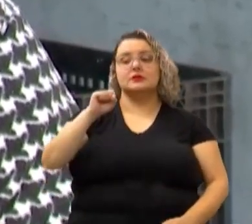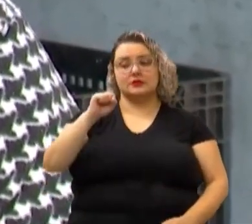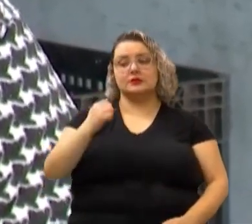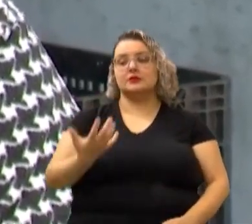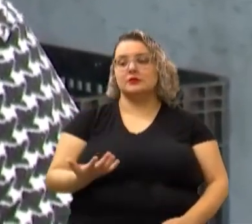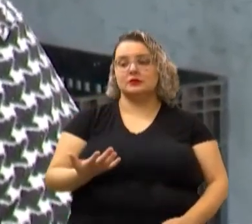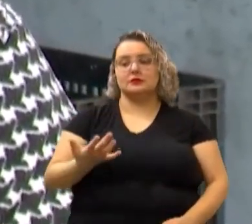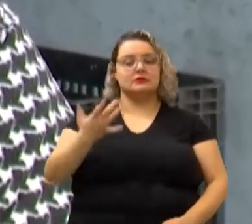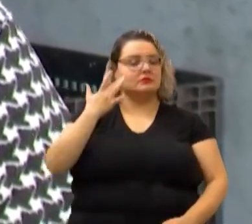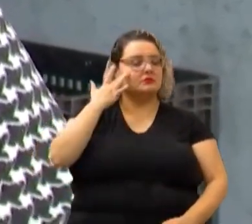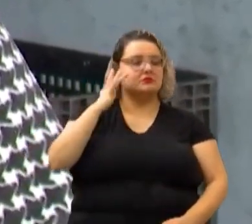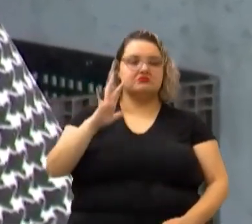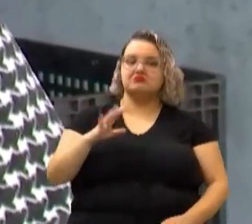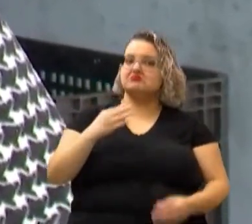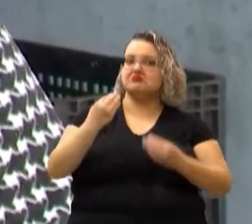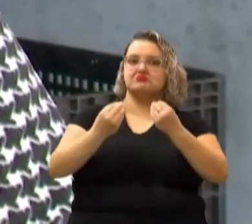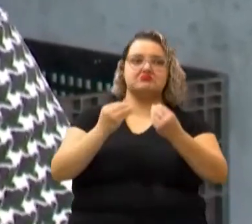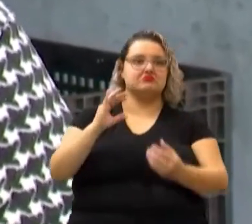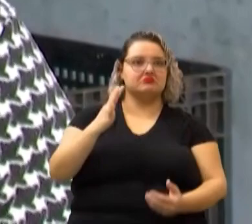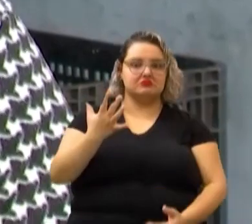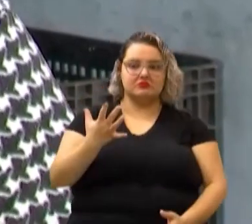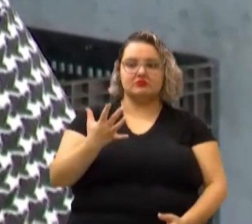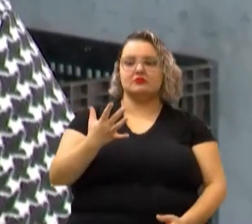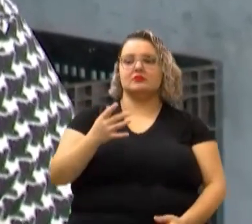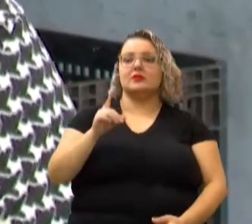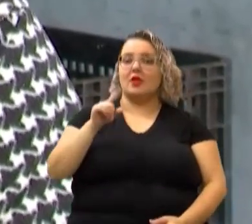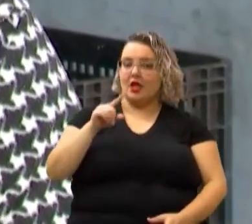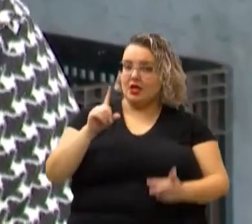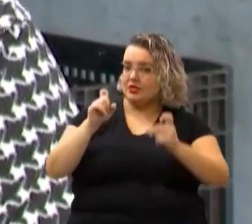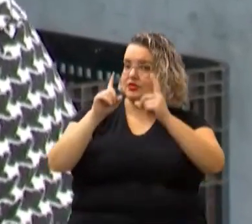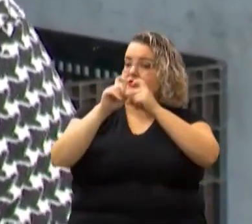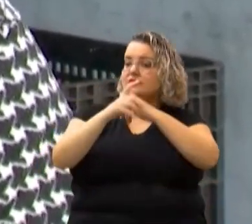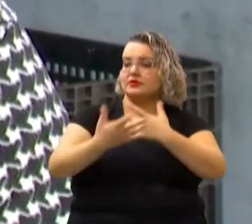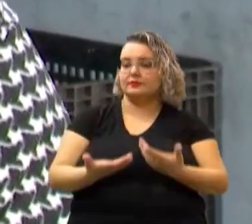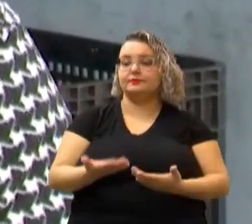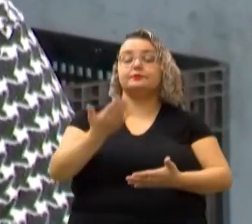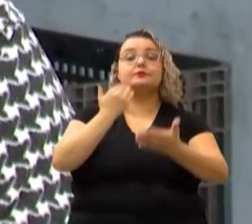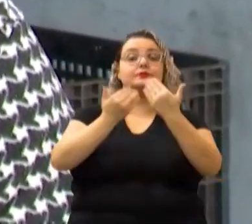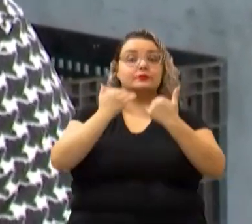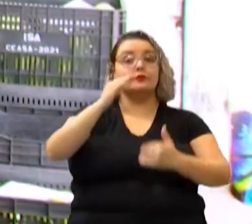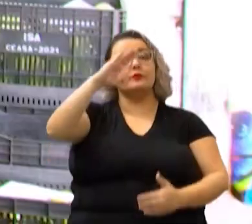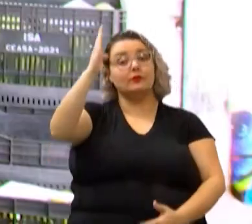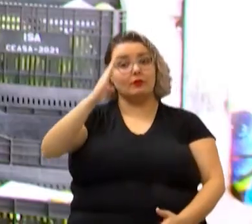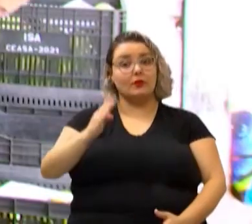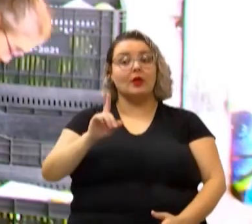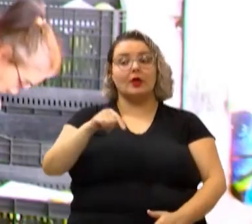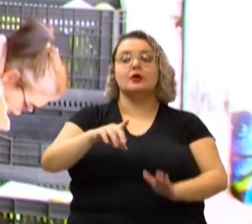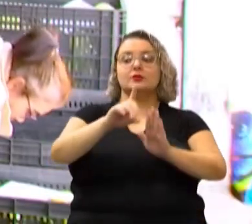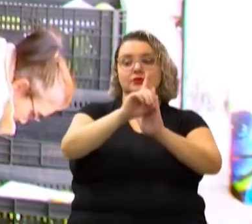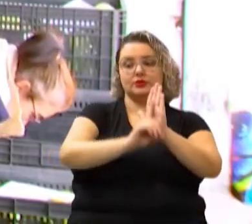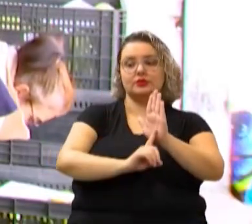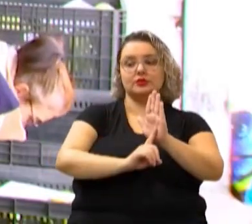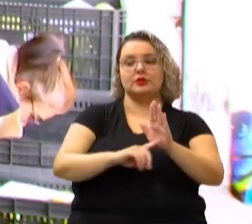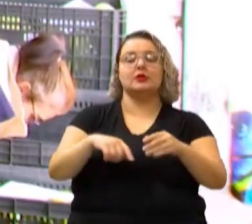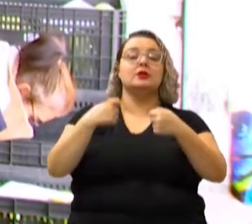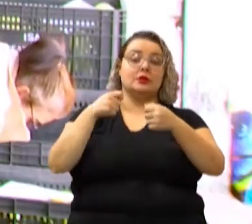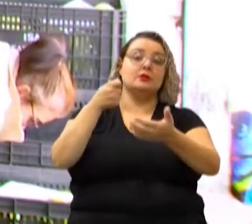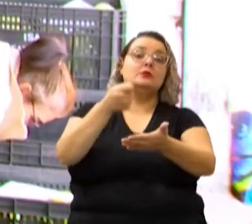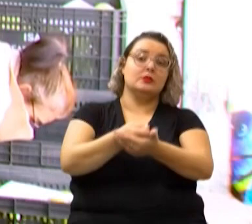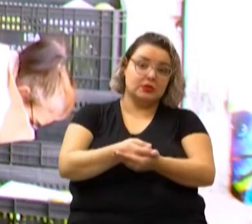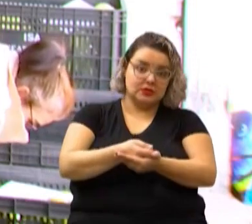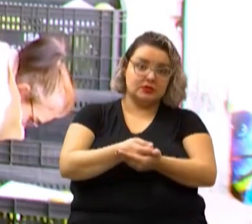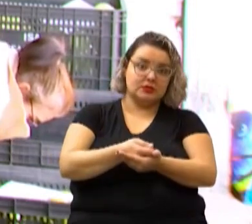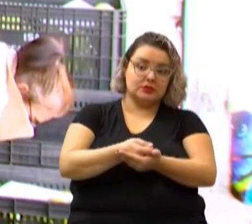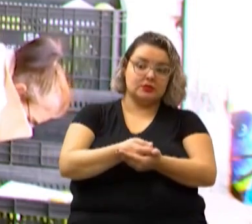muito importante, sim. Não sei como seria, não, porque é muito difícil, né? A alimentação no Brasil hoje, ela é um